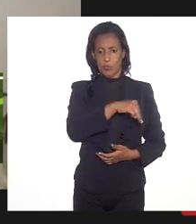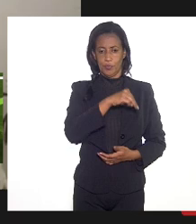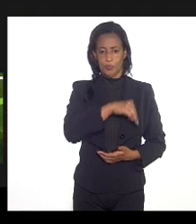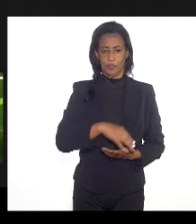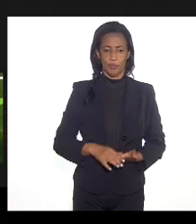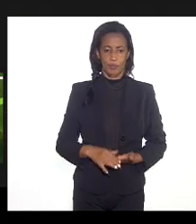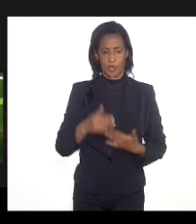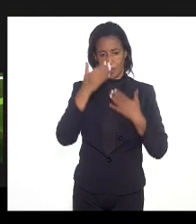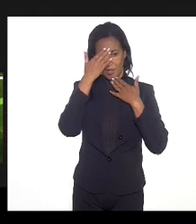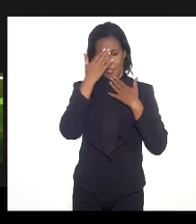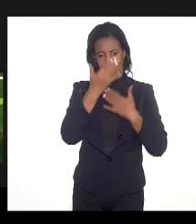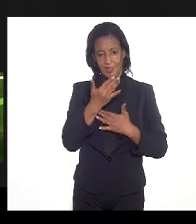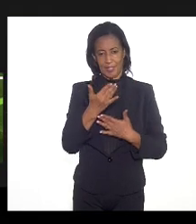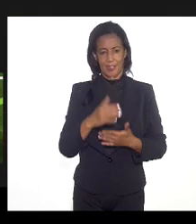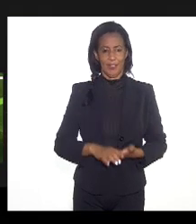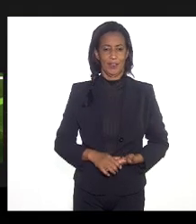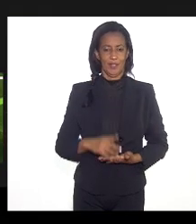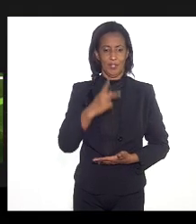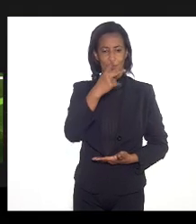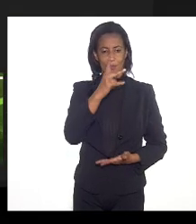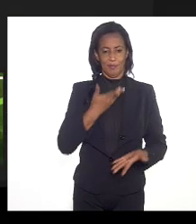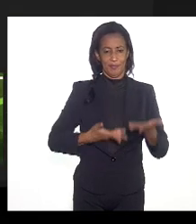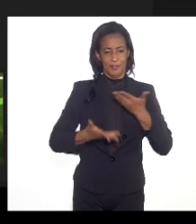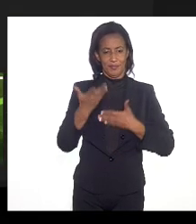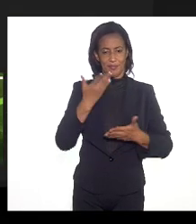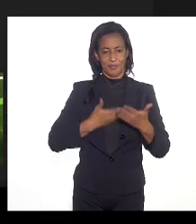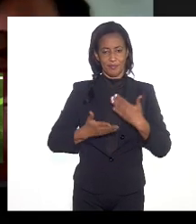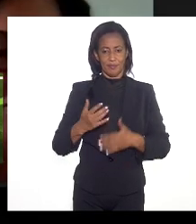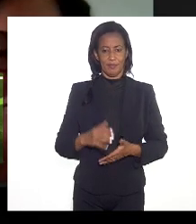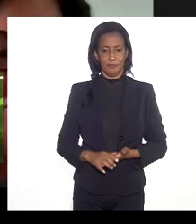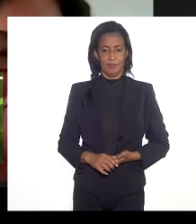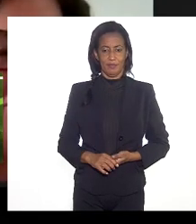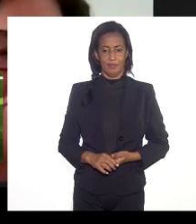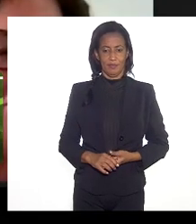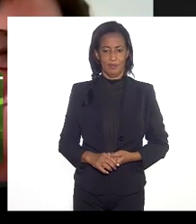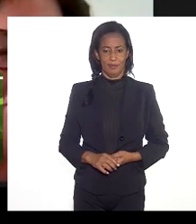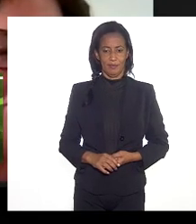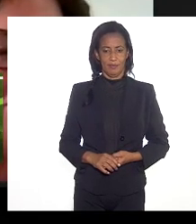e agradeço demais a sua participação.